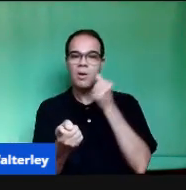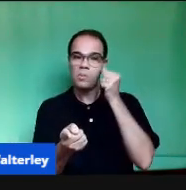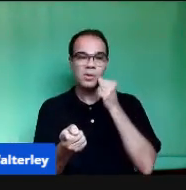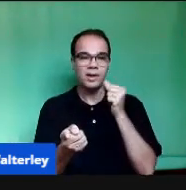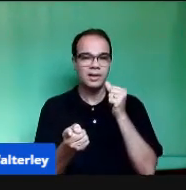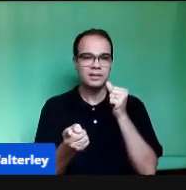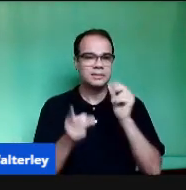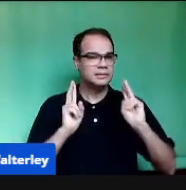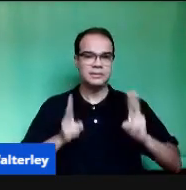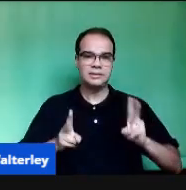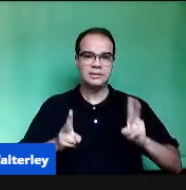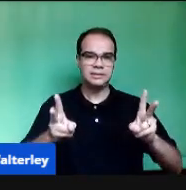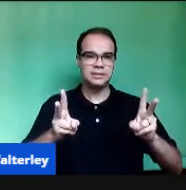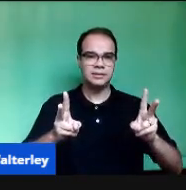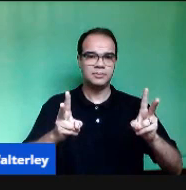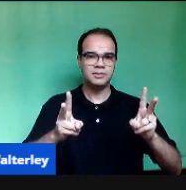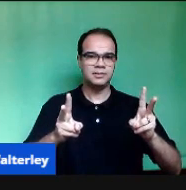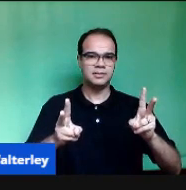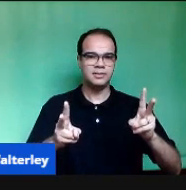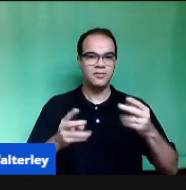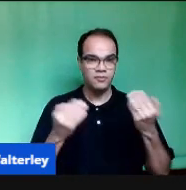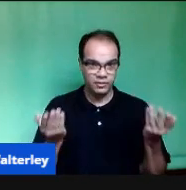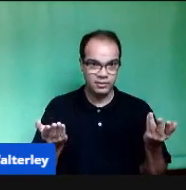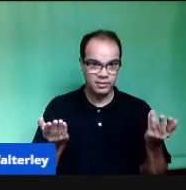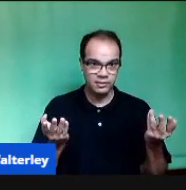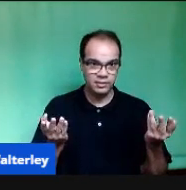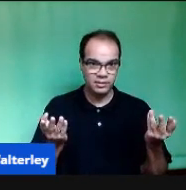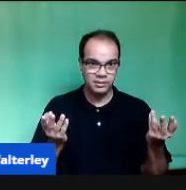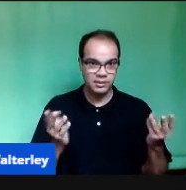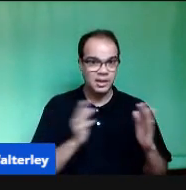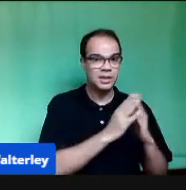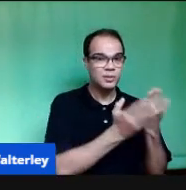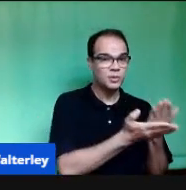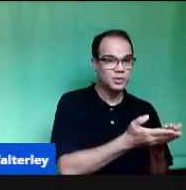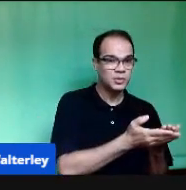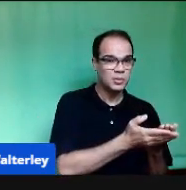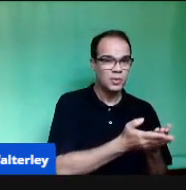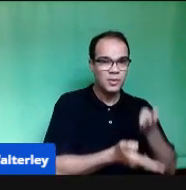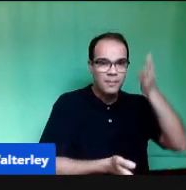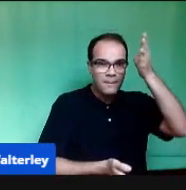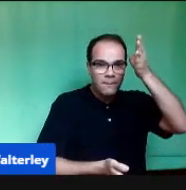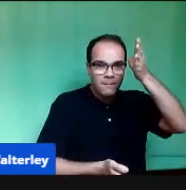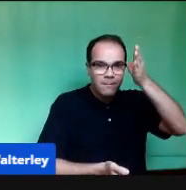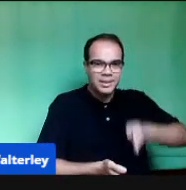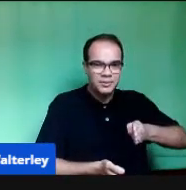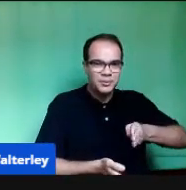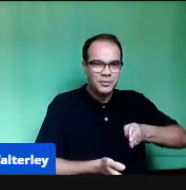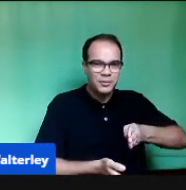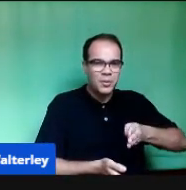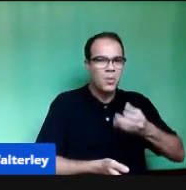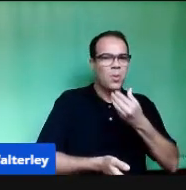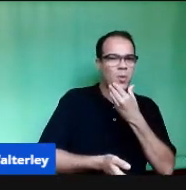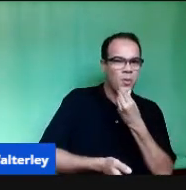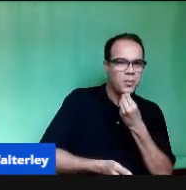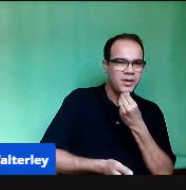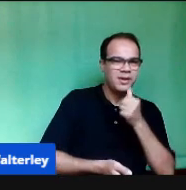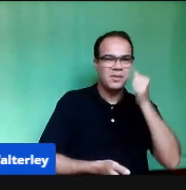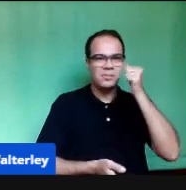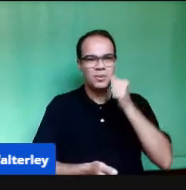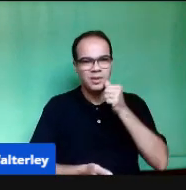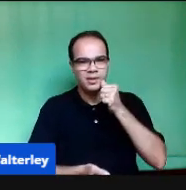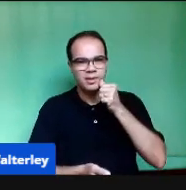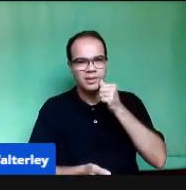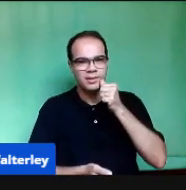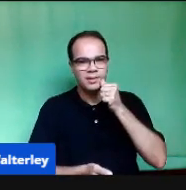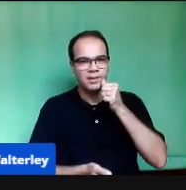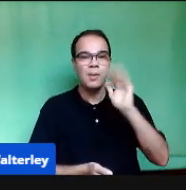só de como a escola ela ajuda a manter este padrão. E esse padrão não existe, esse padrão